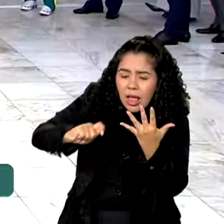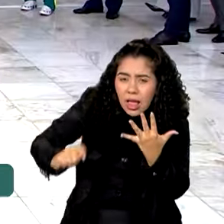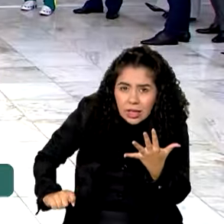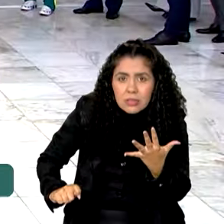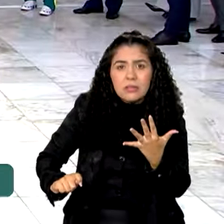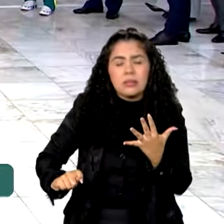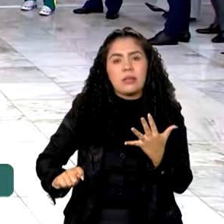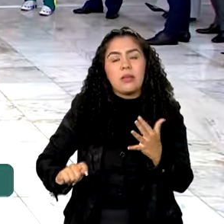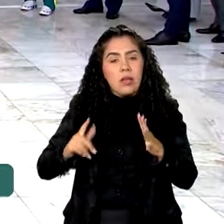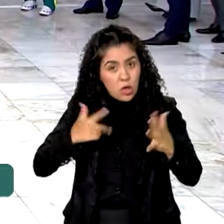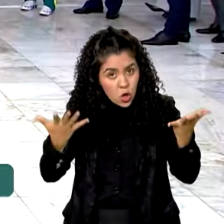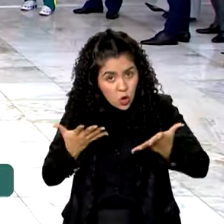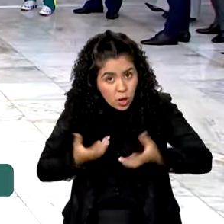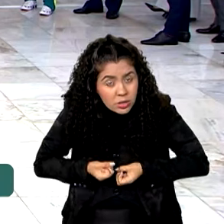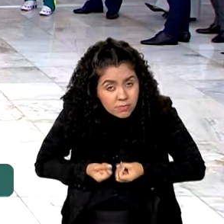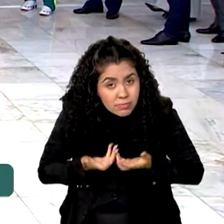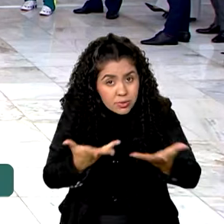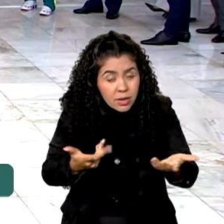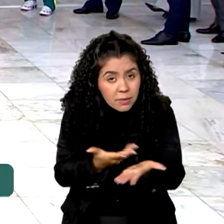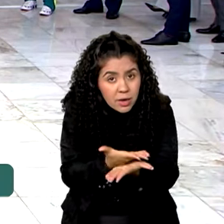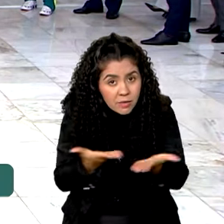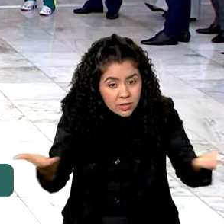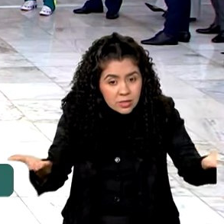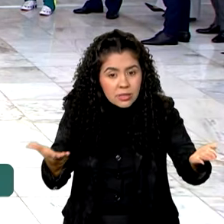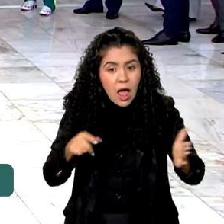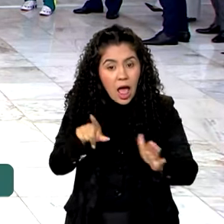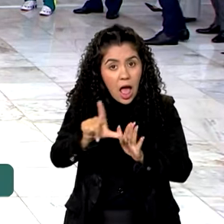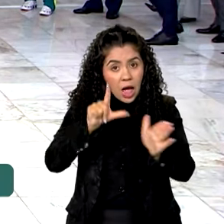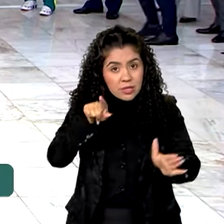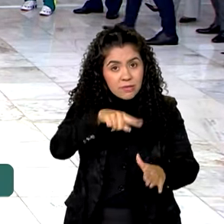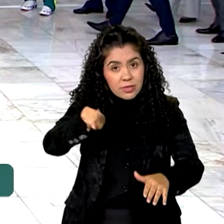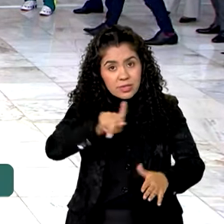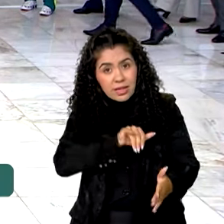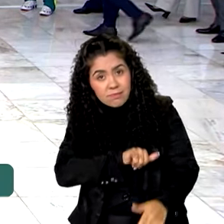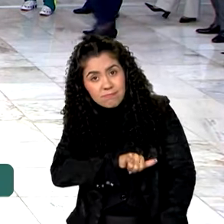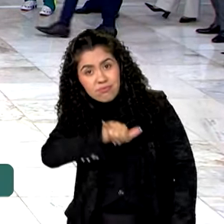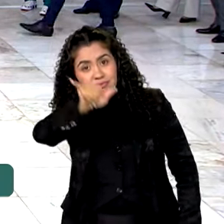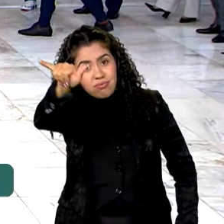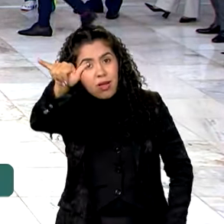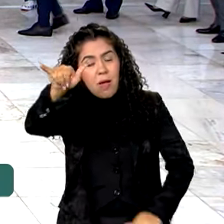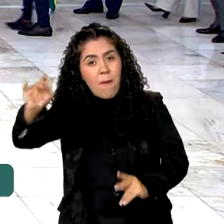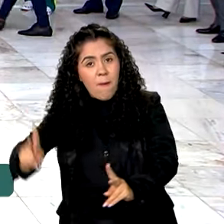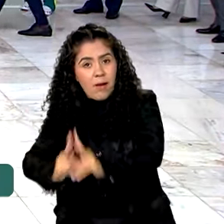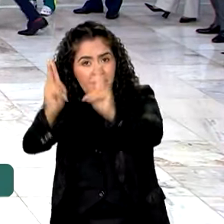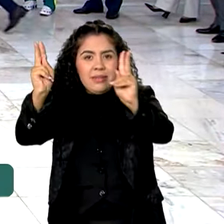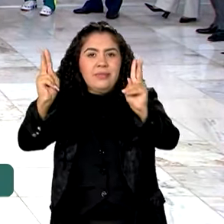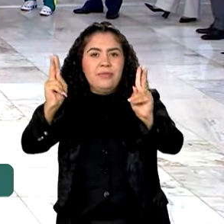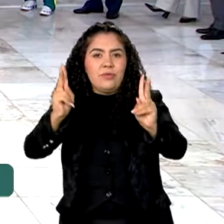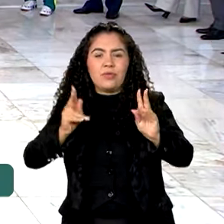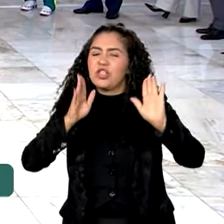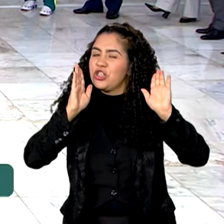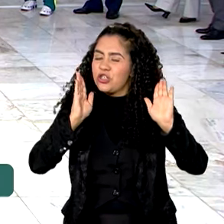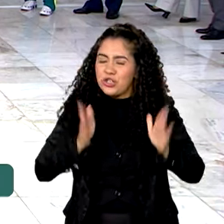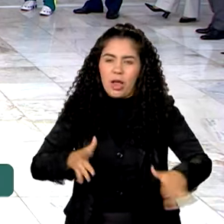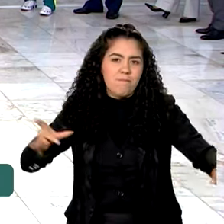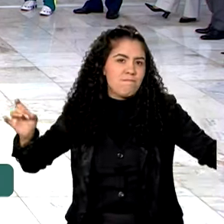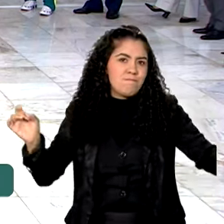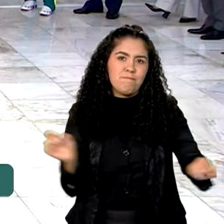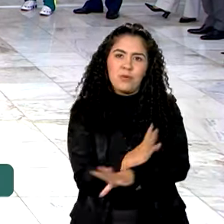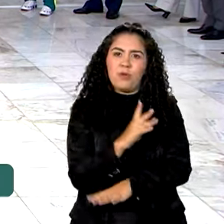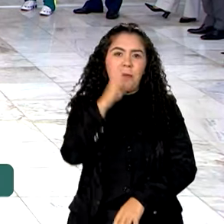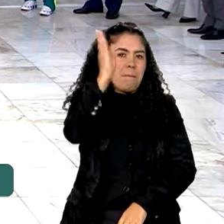eu posso dizer para vocês hoje, antes de vocês embarcar para Paris, está reconstruído e o Brasil está